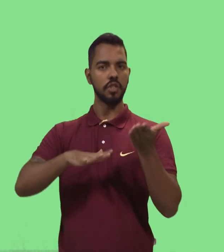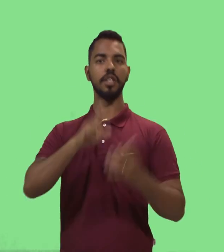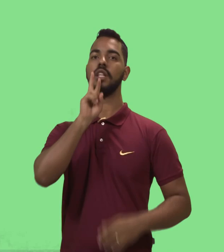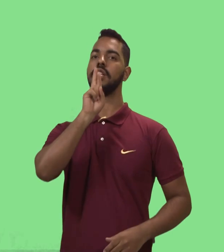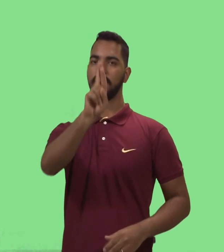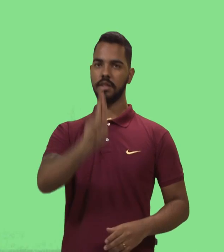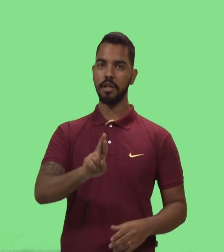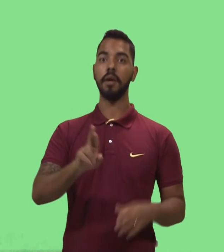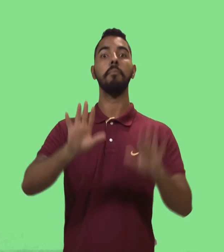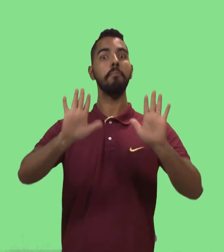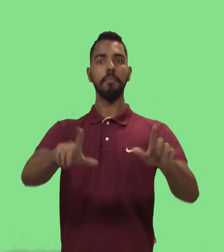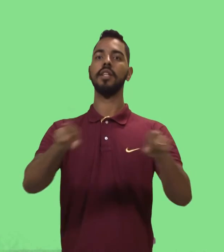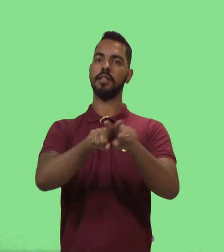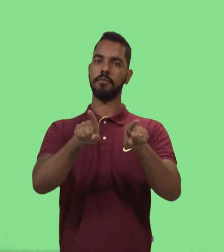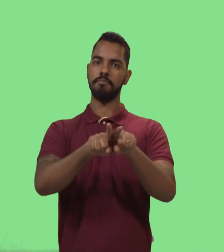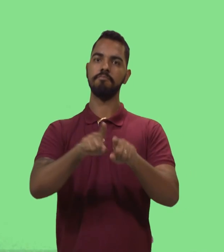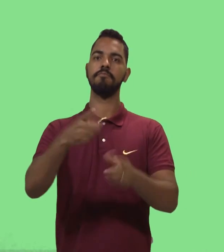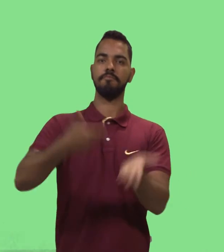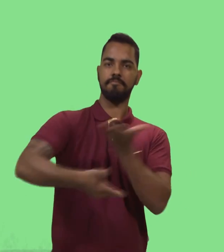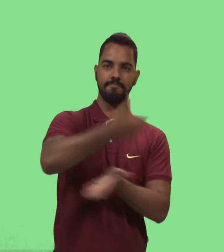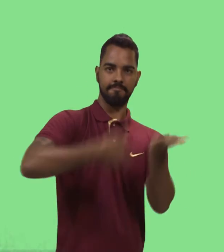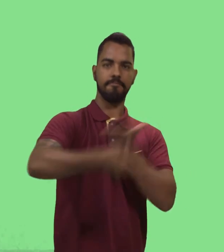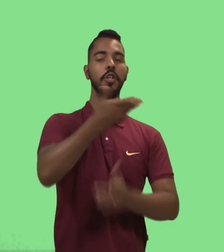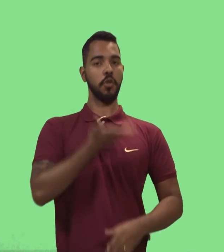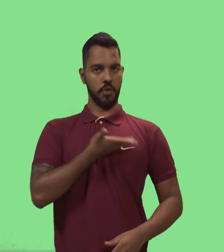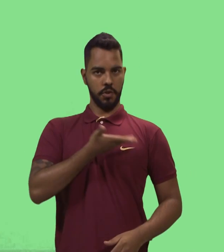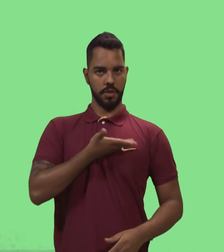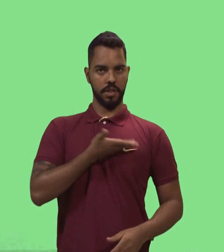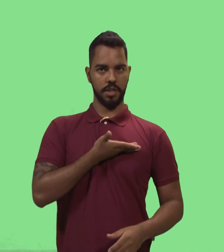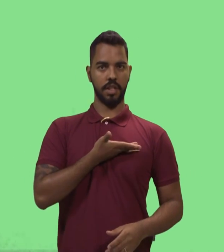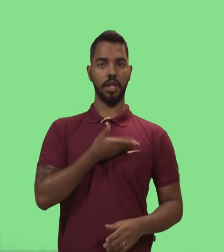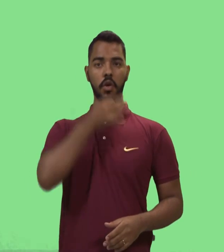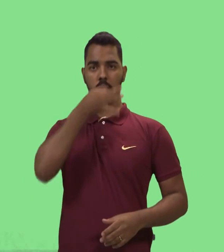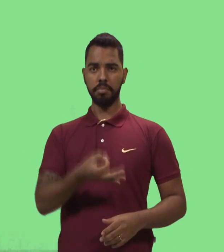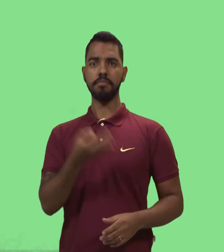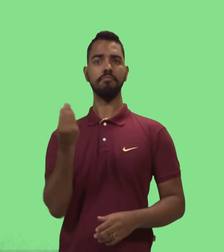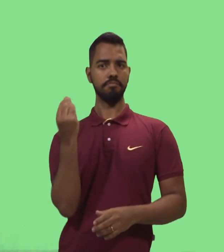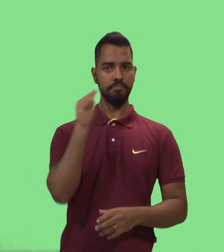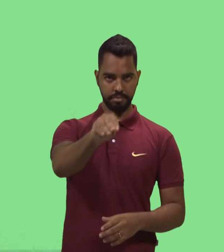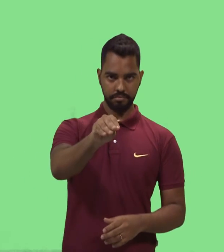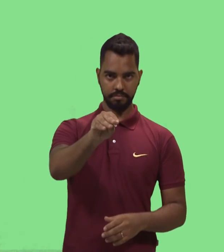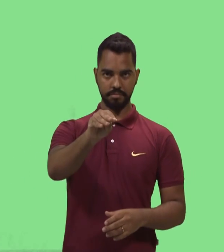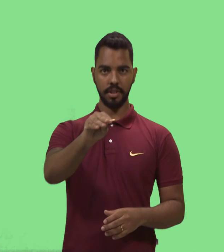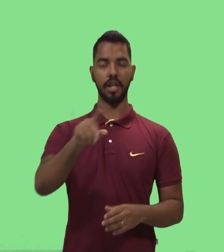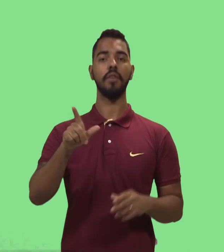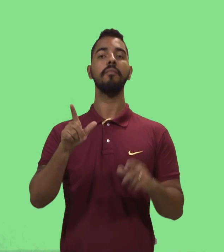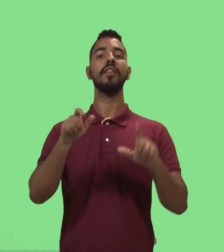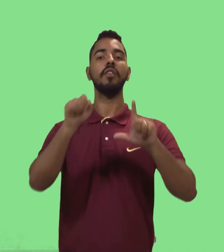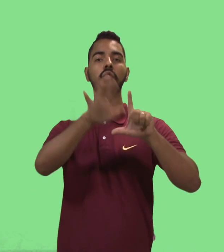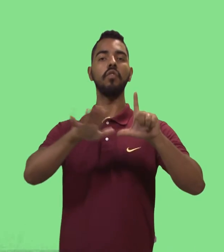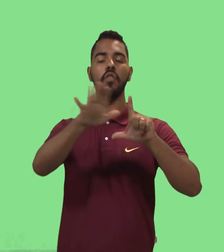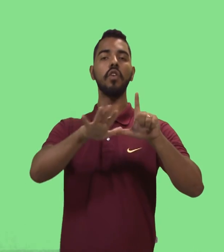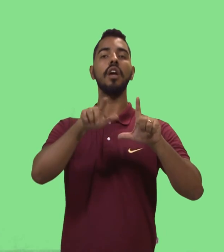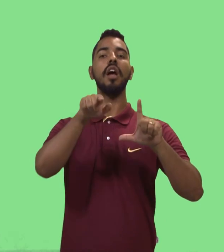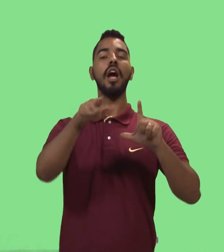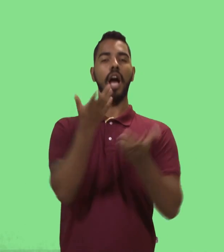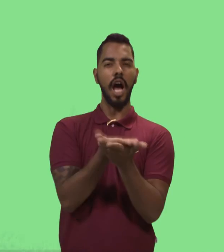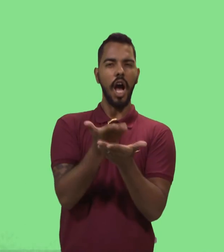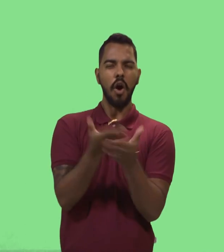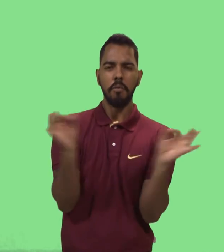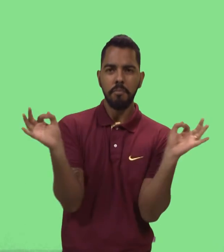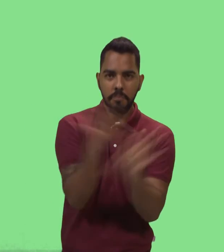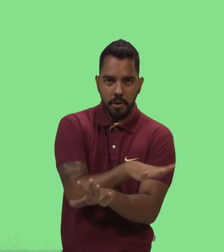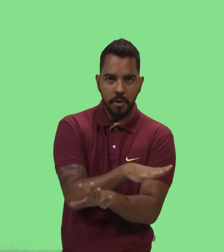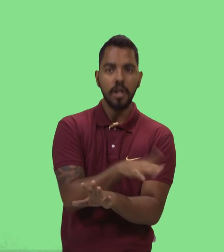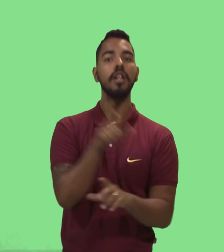as suas dúvidas, responda à questão proposta, mas também interaja com os colegas. Dê sua opinião. O fórum é para discutir